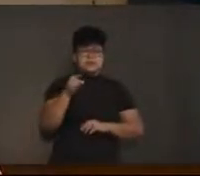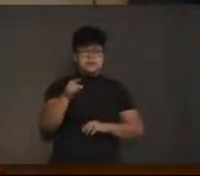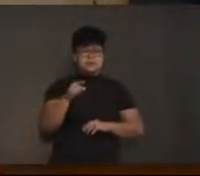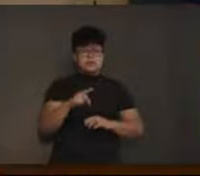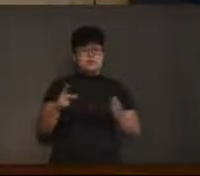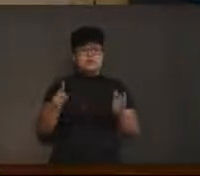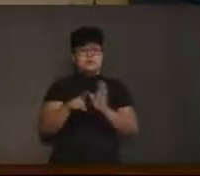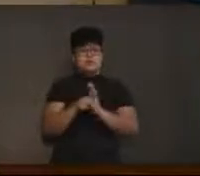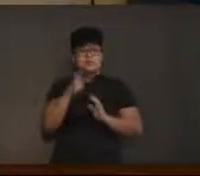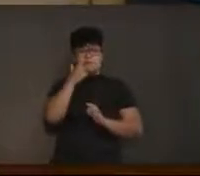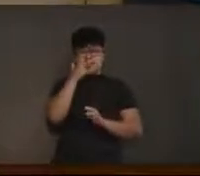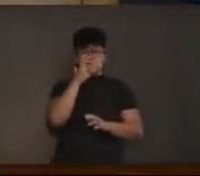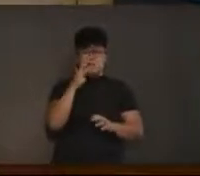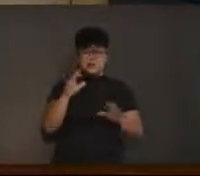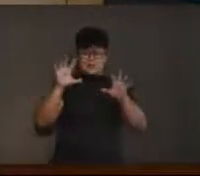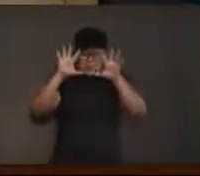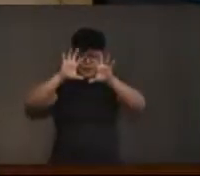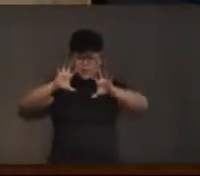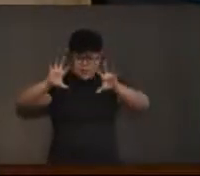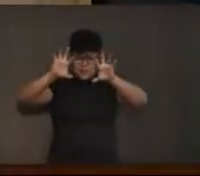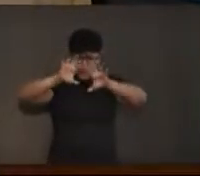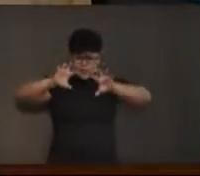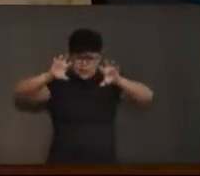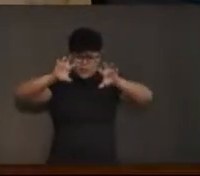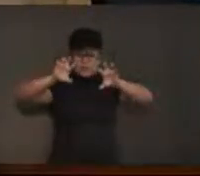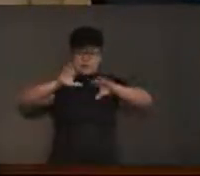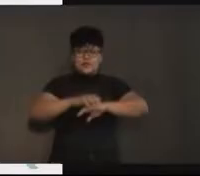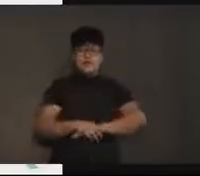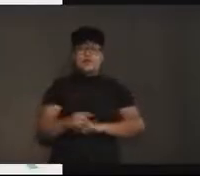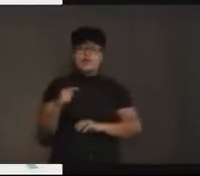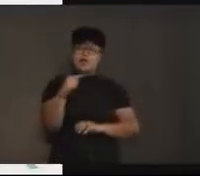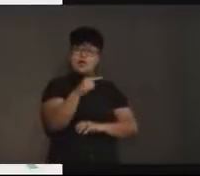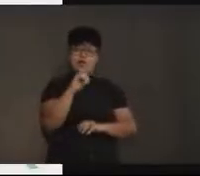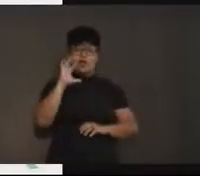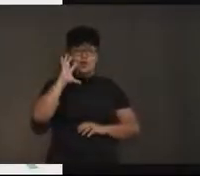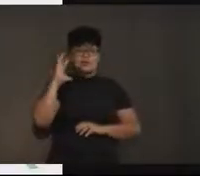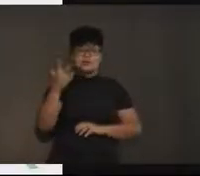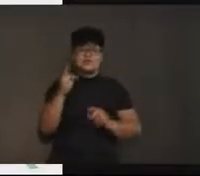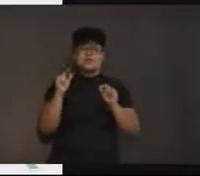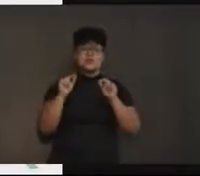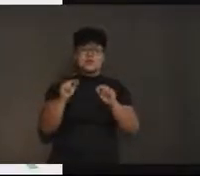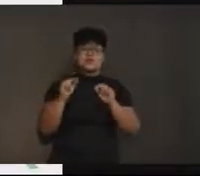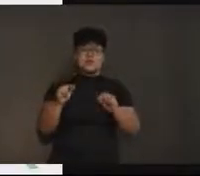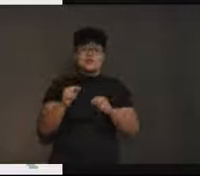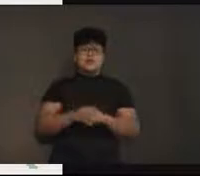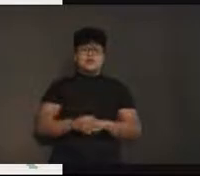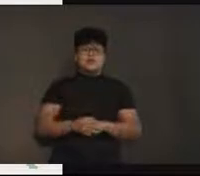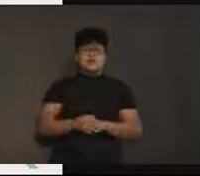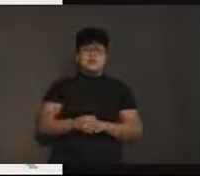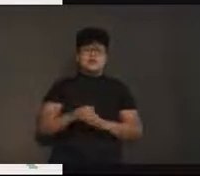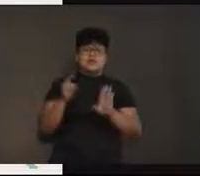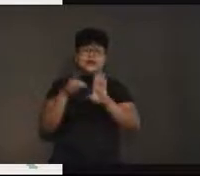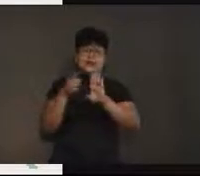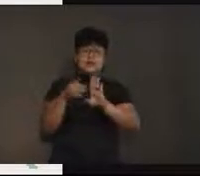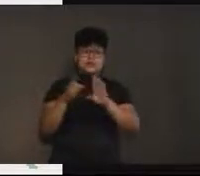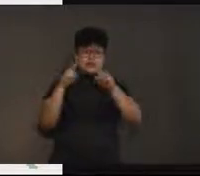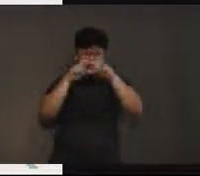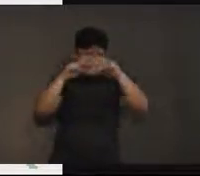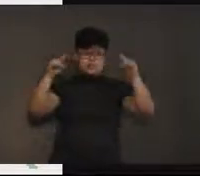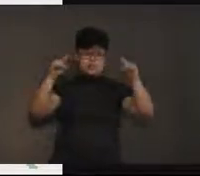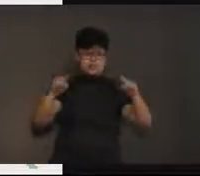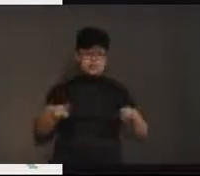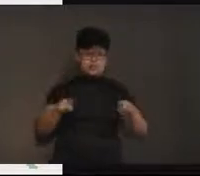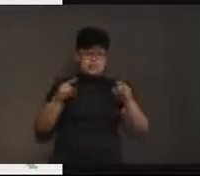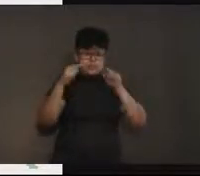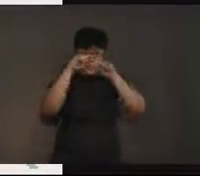coisa fora de foco não é aqui é exatamente um cristal de calcita na frente de uma folha